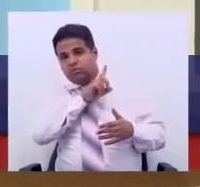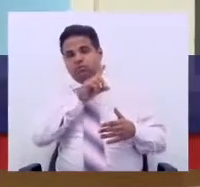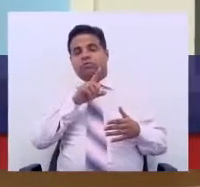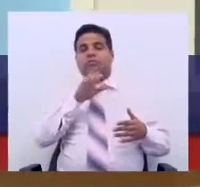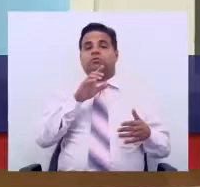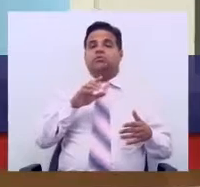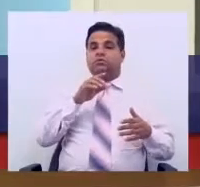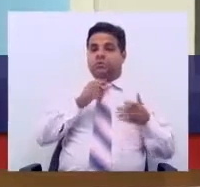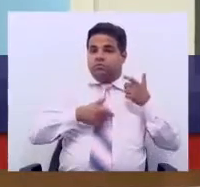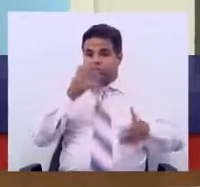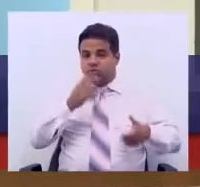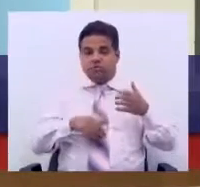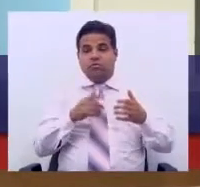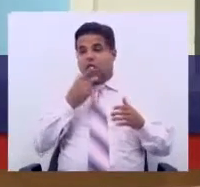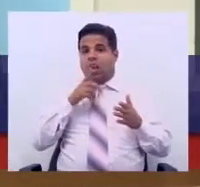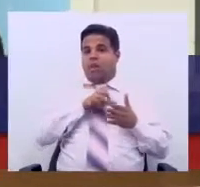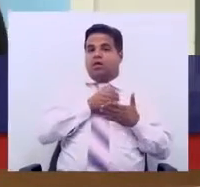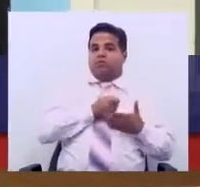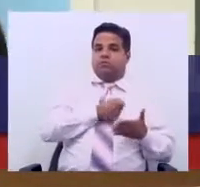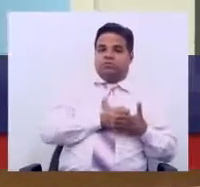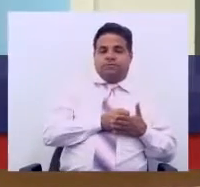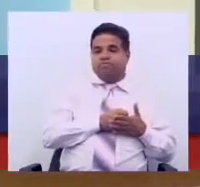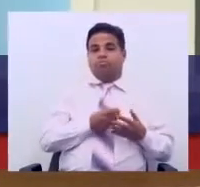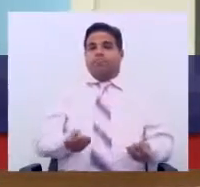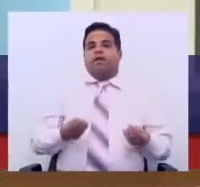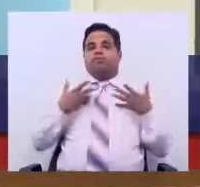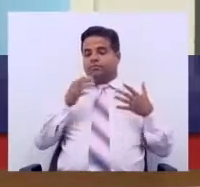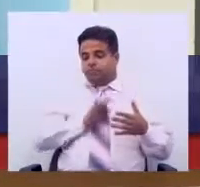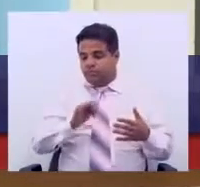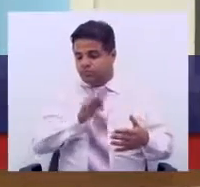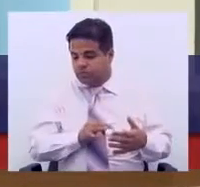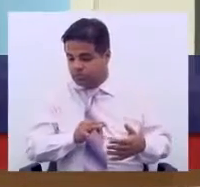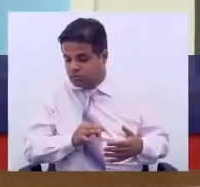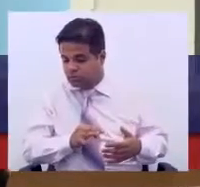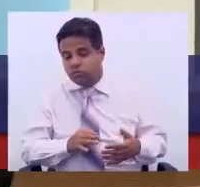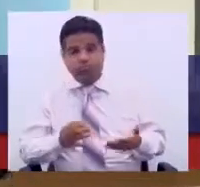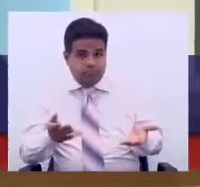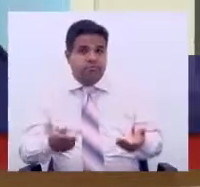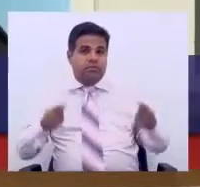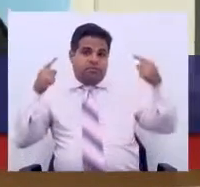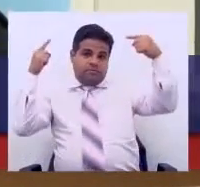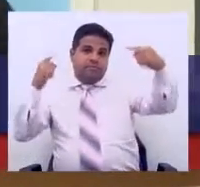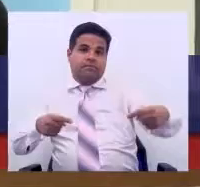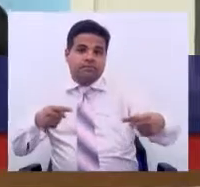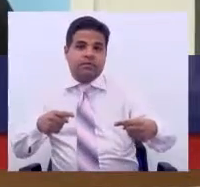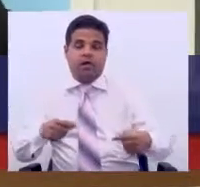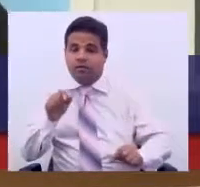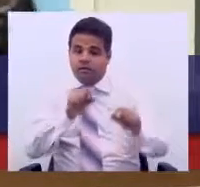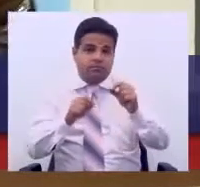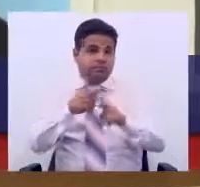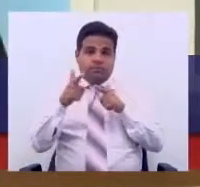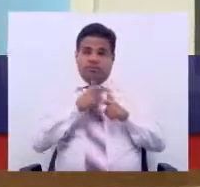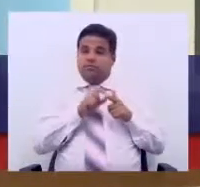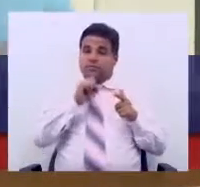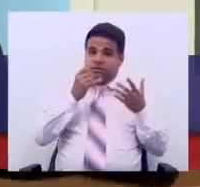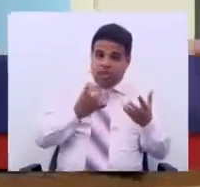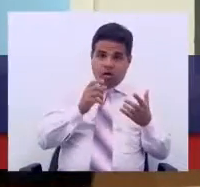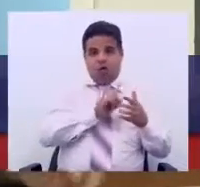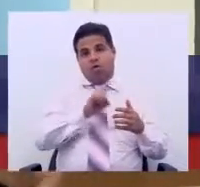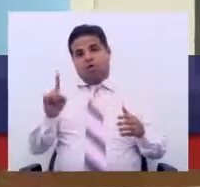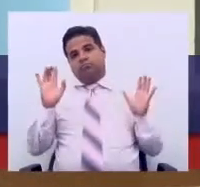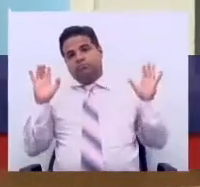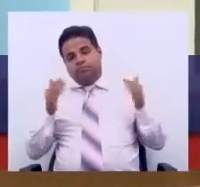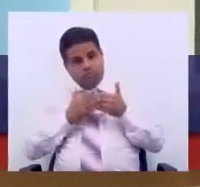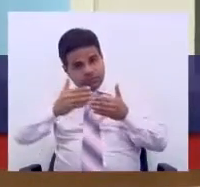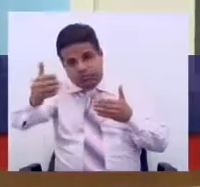a legislação nos impõe, não é que nos dá a faculdade, e nós vamos ter que enfrentar essa questão, queira bem ou queira não, pela frente